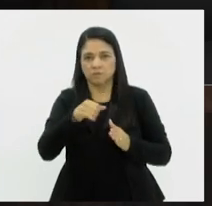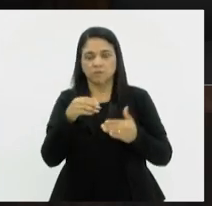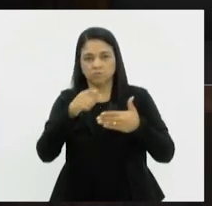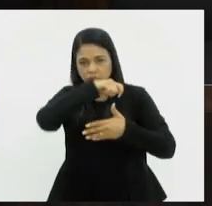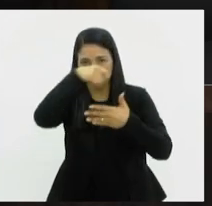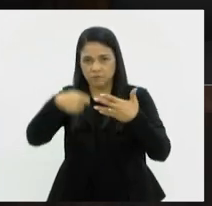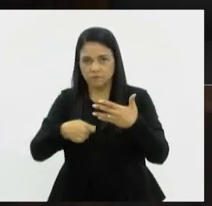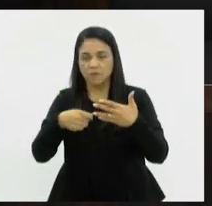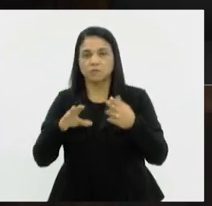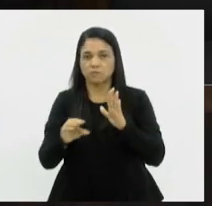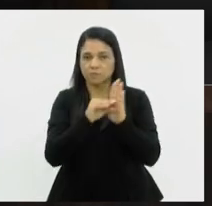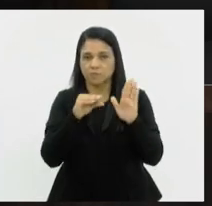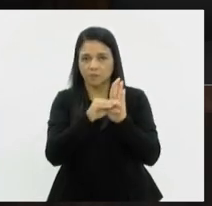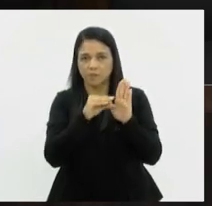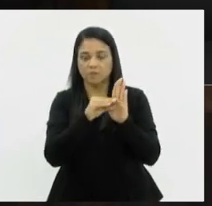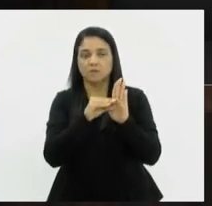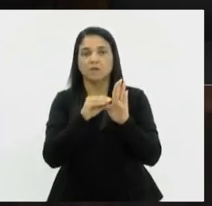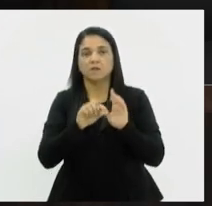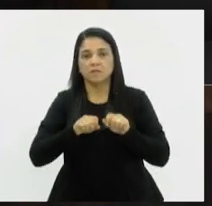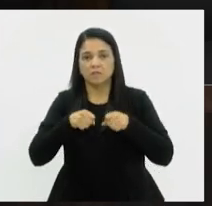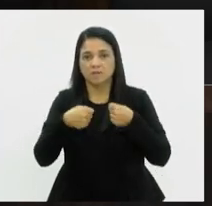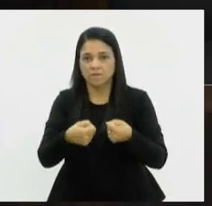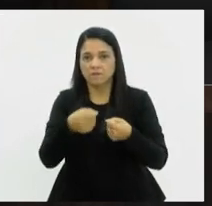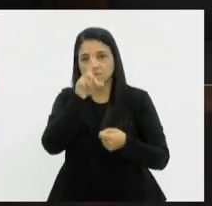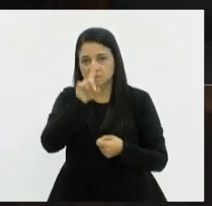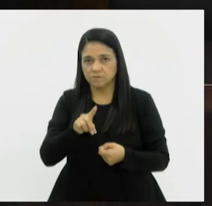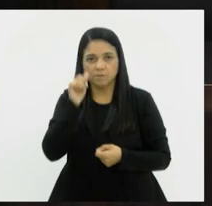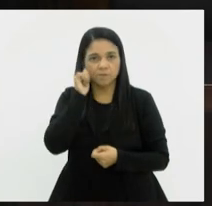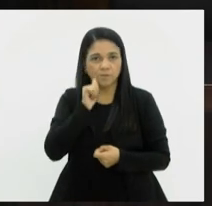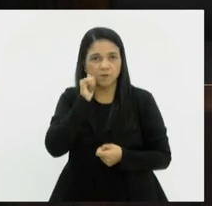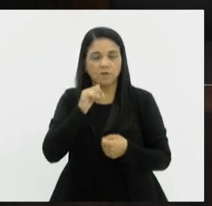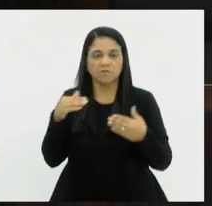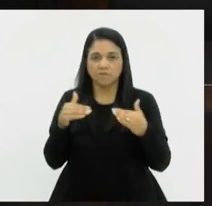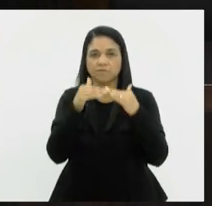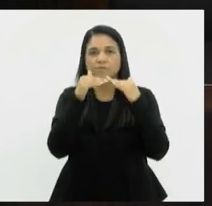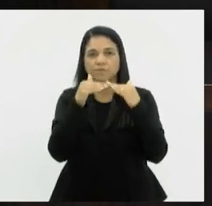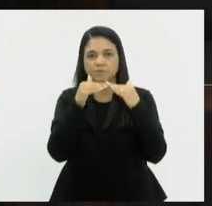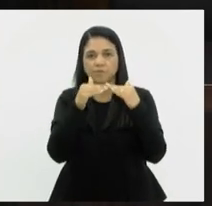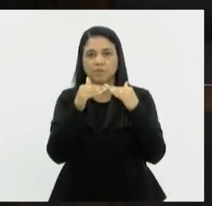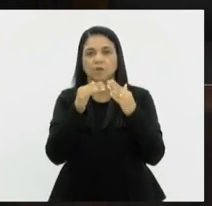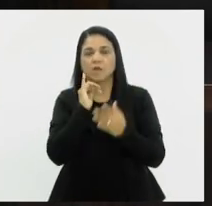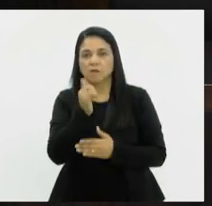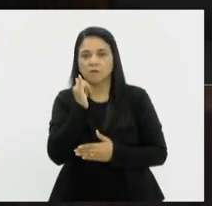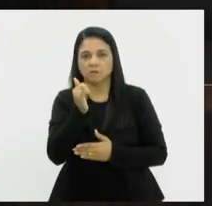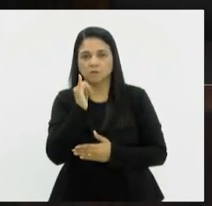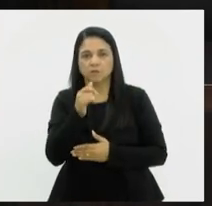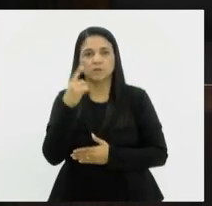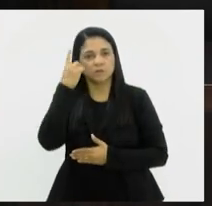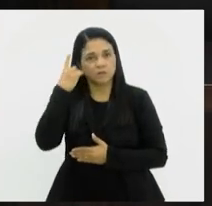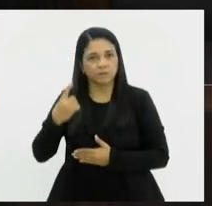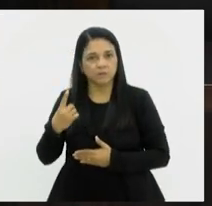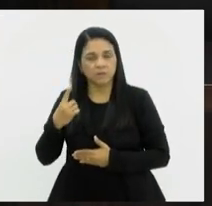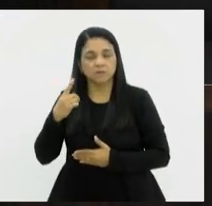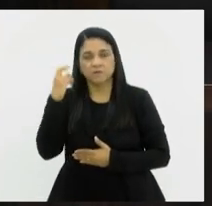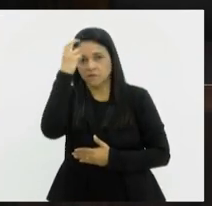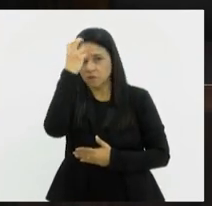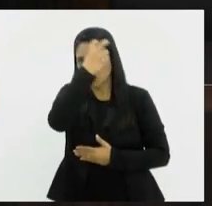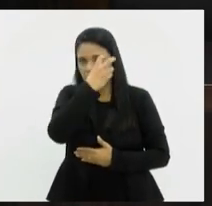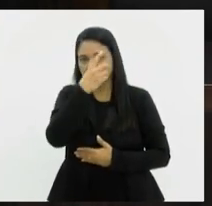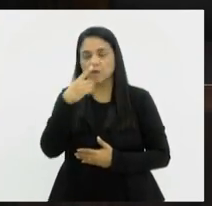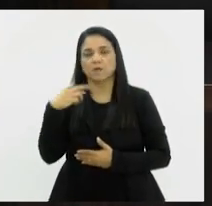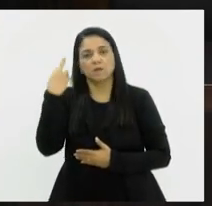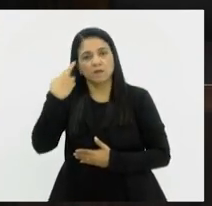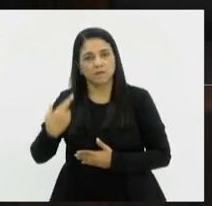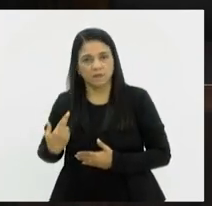com emenda e de Defesa dos Direitos da Mulher favorável. Relatoras, deputadas Verônica Lima e Renata